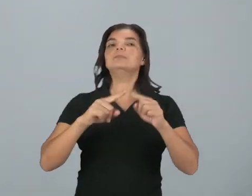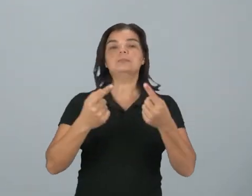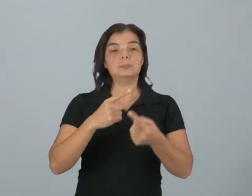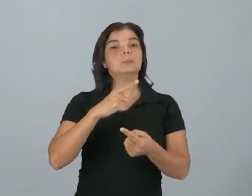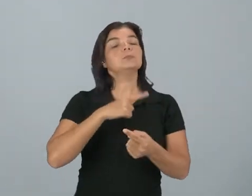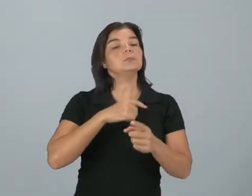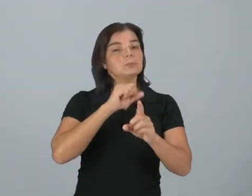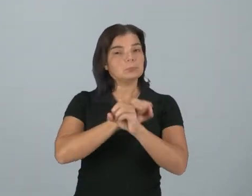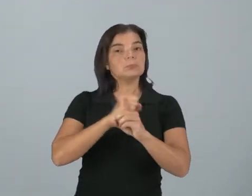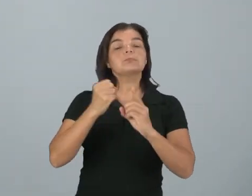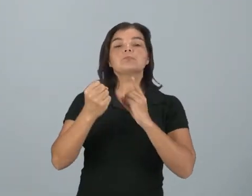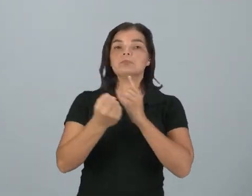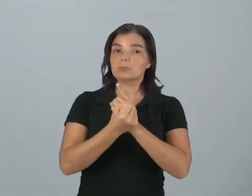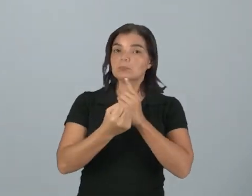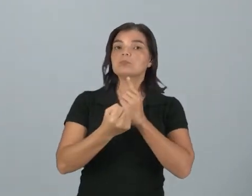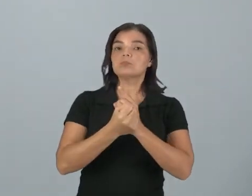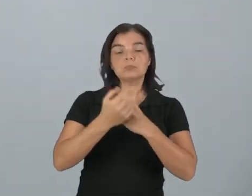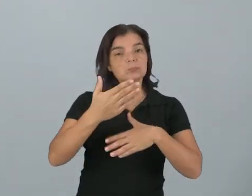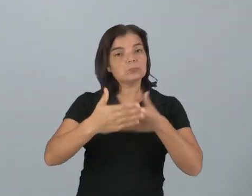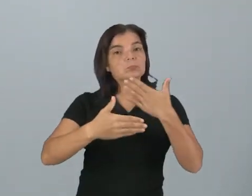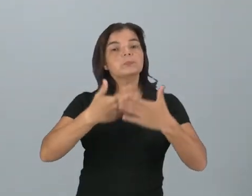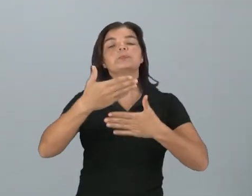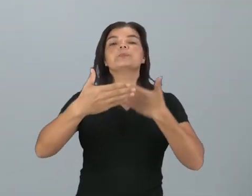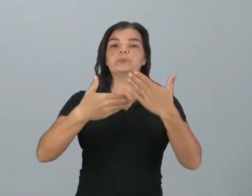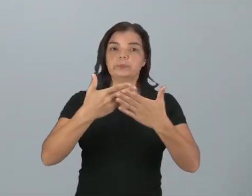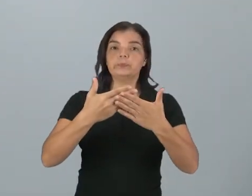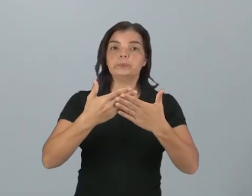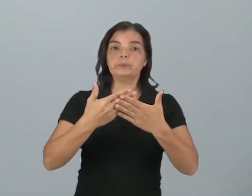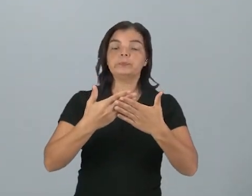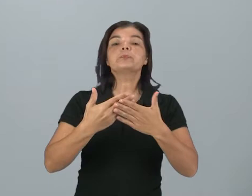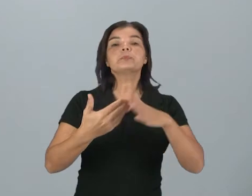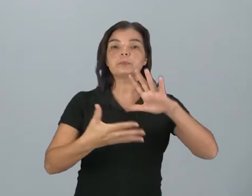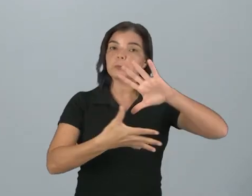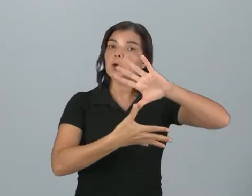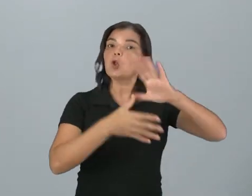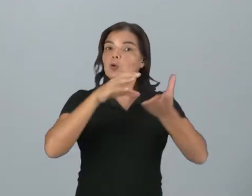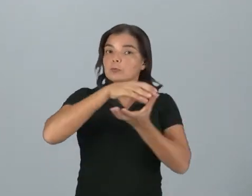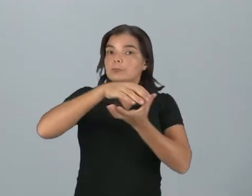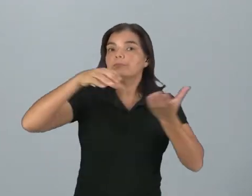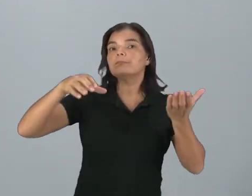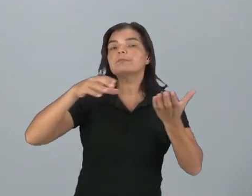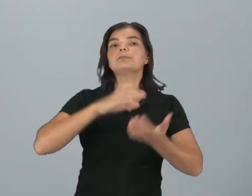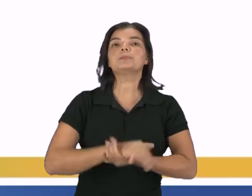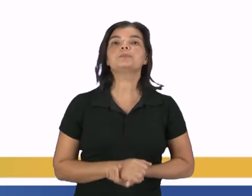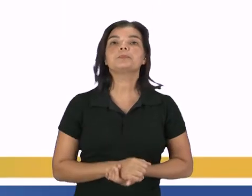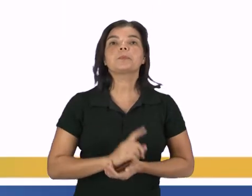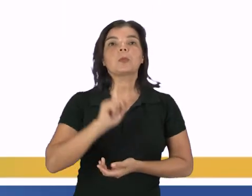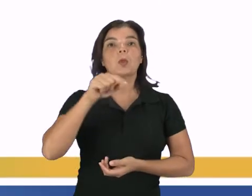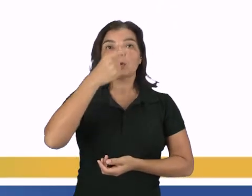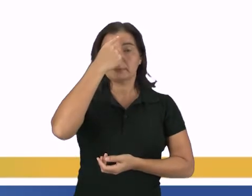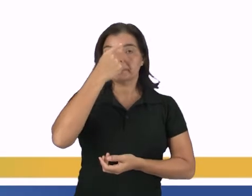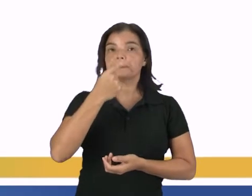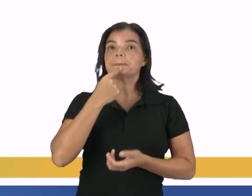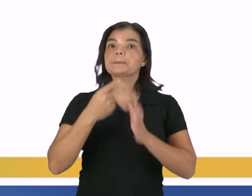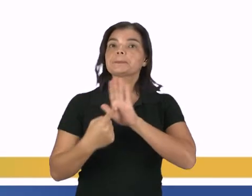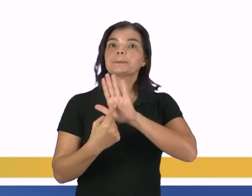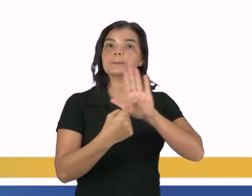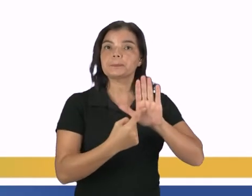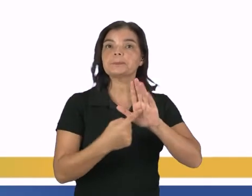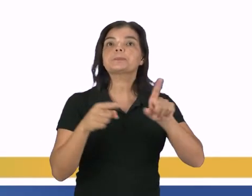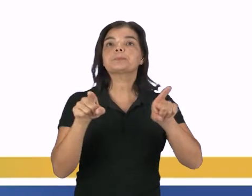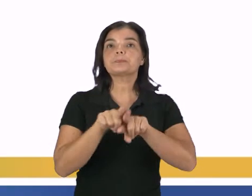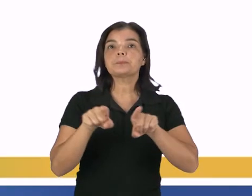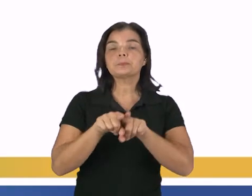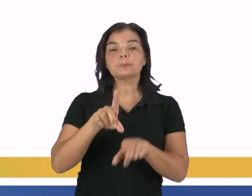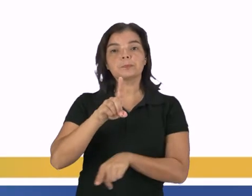sim sociedades extremamente desenvolvidas aqui no nosso continente. Aqui outra imagem, que é um mural